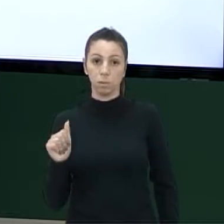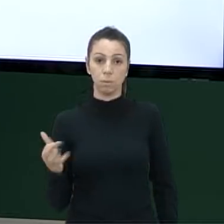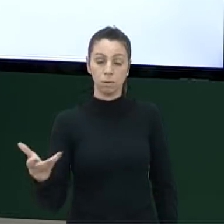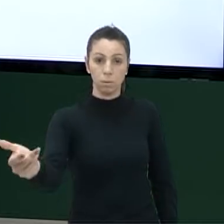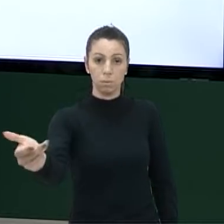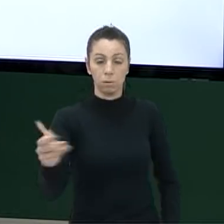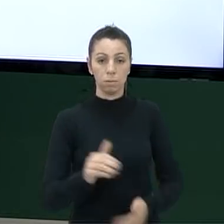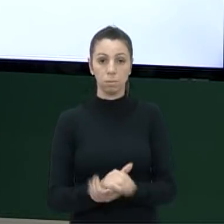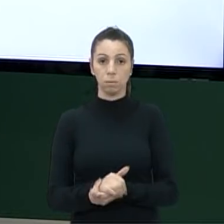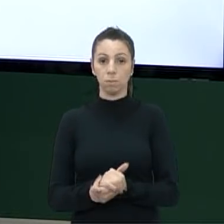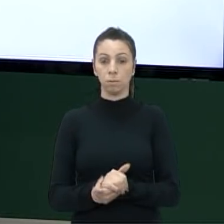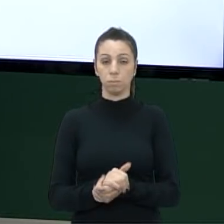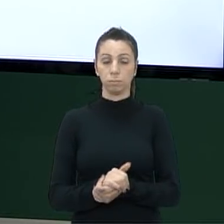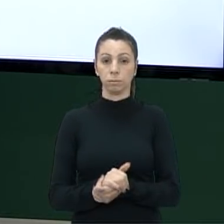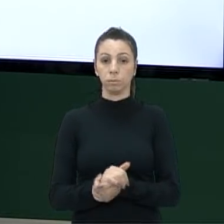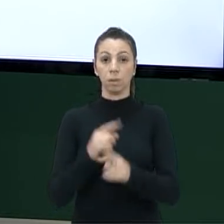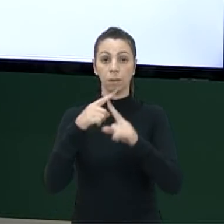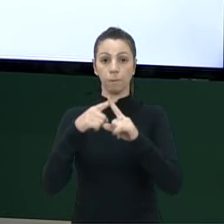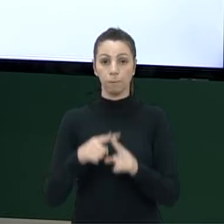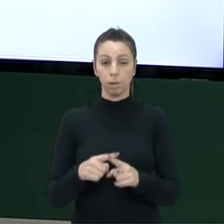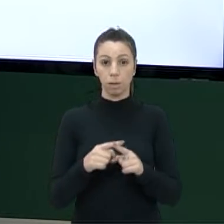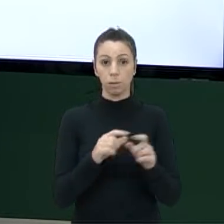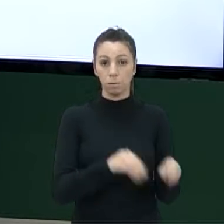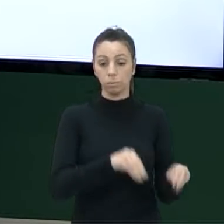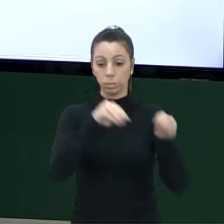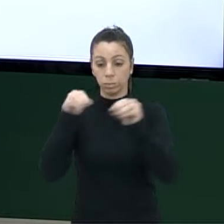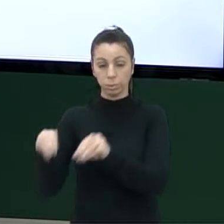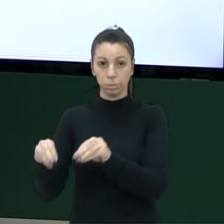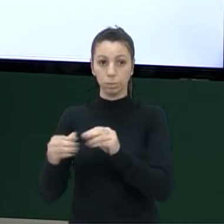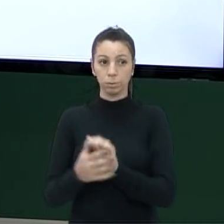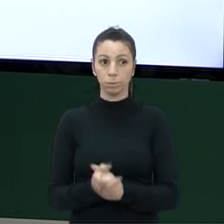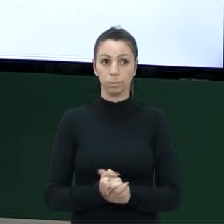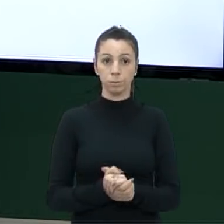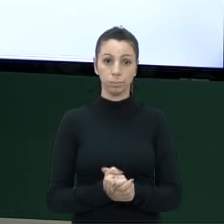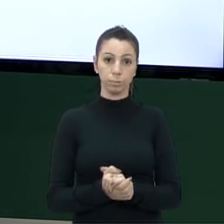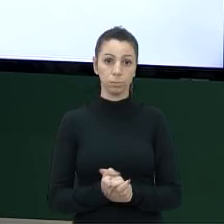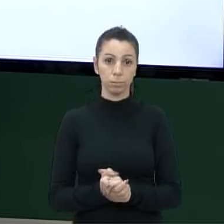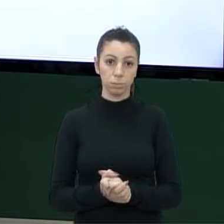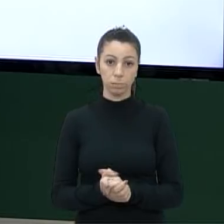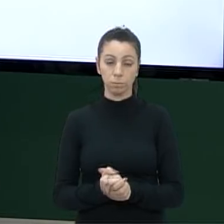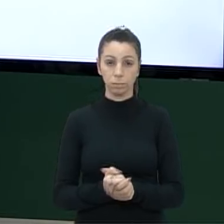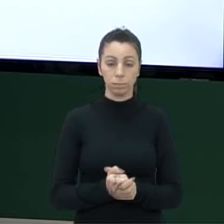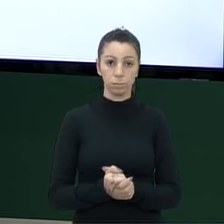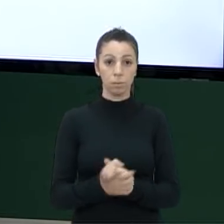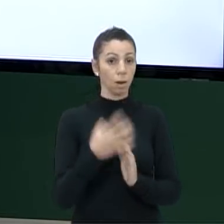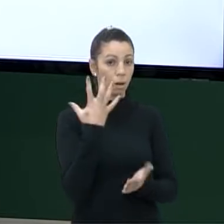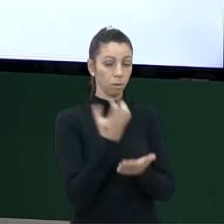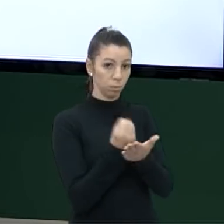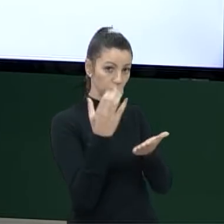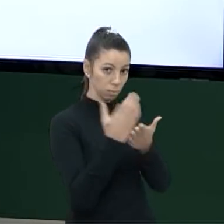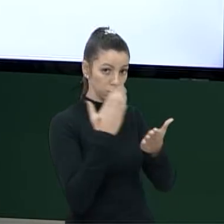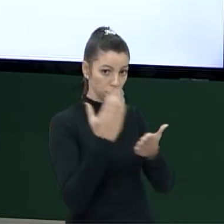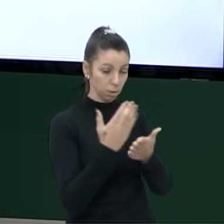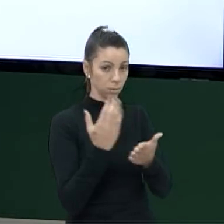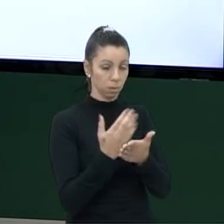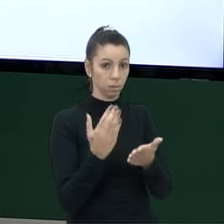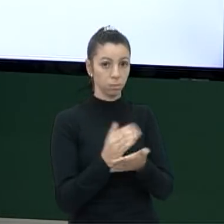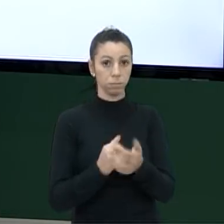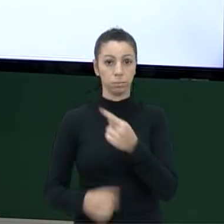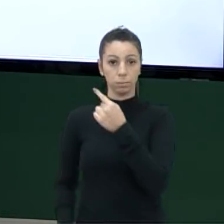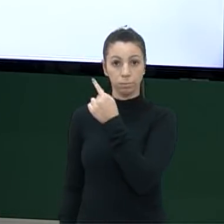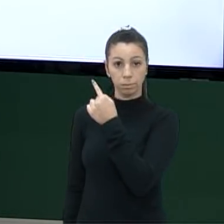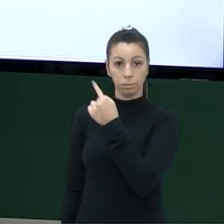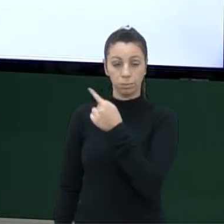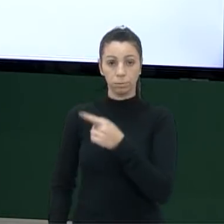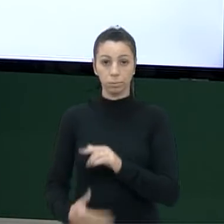o deslocamento, certo? Então, equaçãozinha aqui para vocês poderem, qualquer coisa, anotar lá na sua parte de